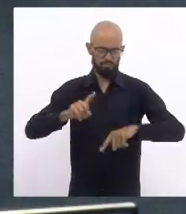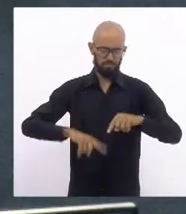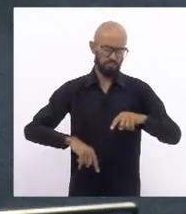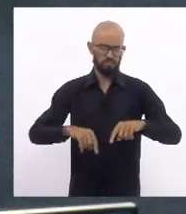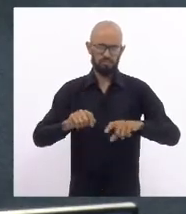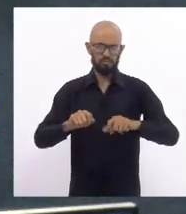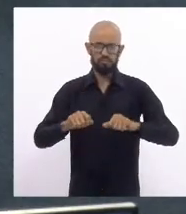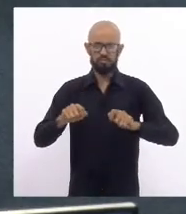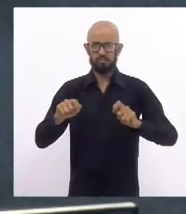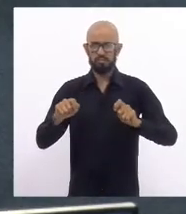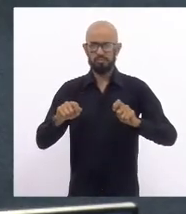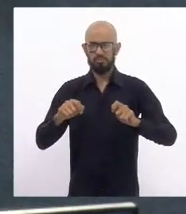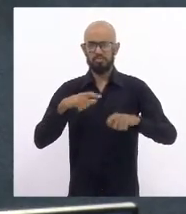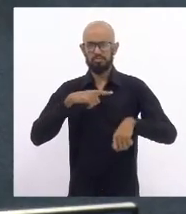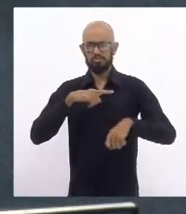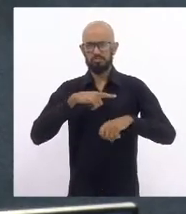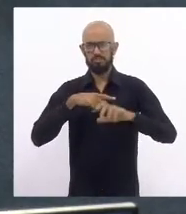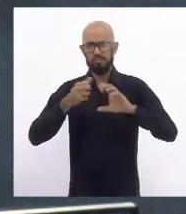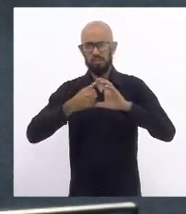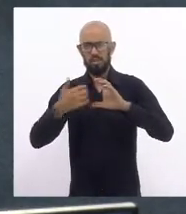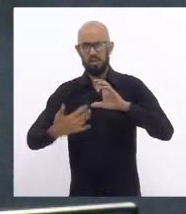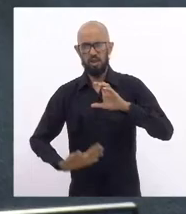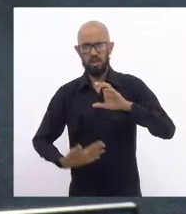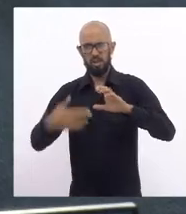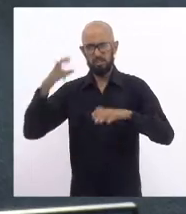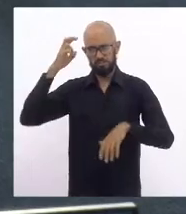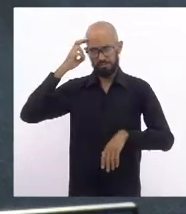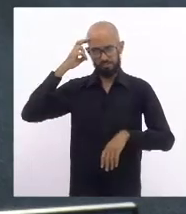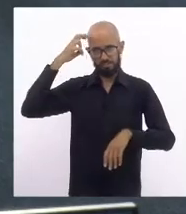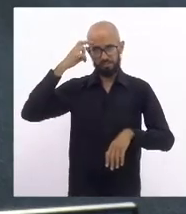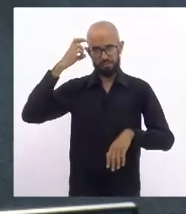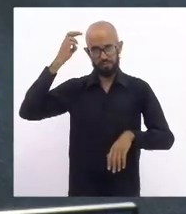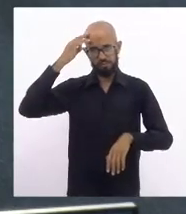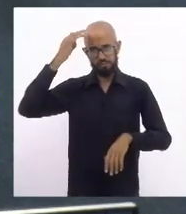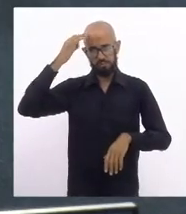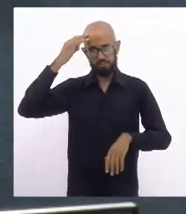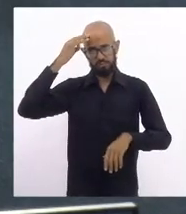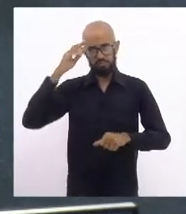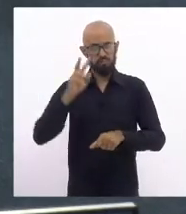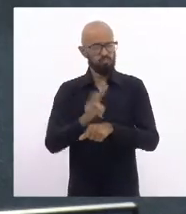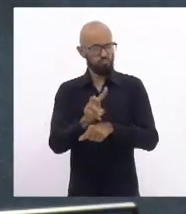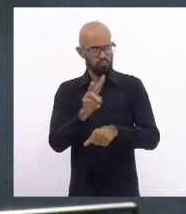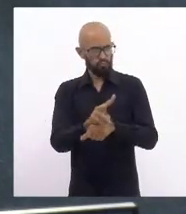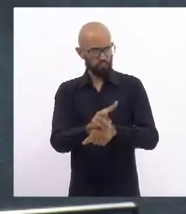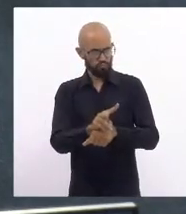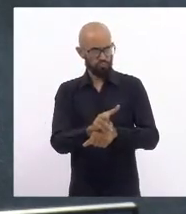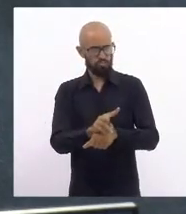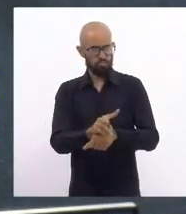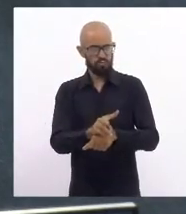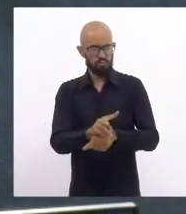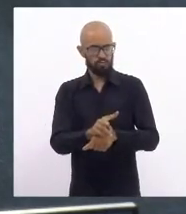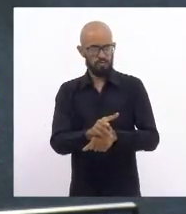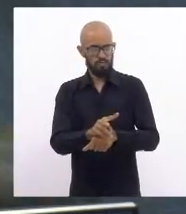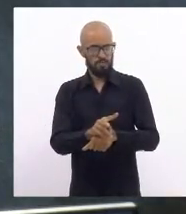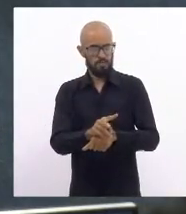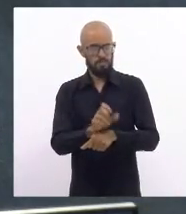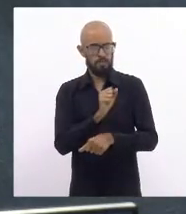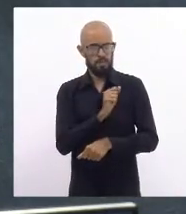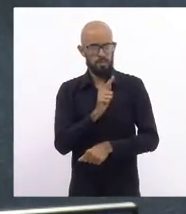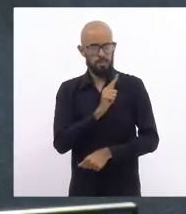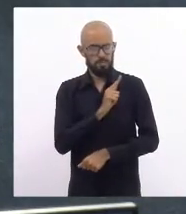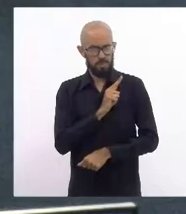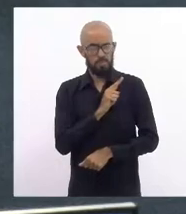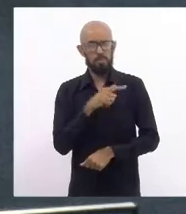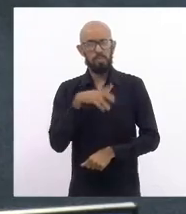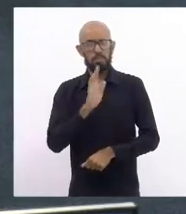que possa ter um caráter cultural e de memória seja preservado. Afinal de contas, São Gonçalo